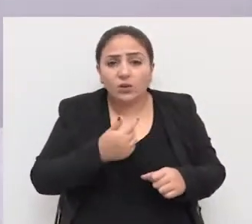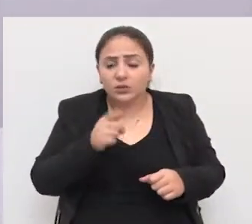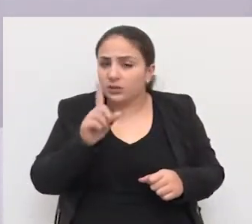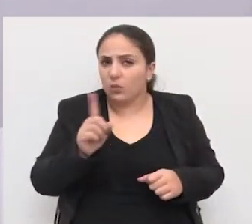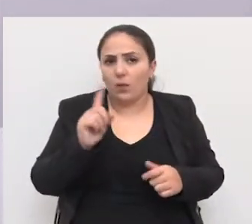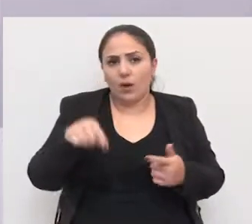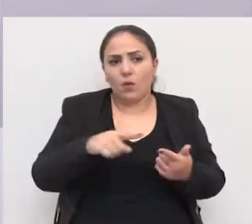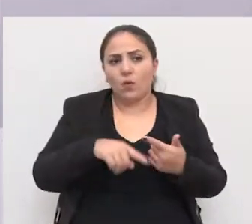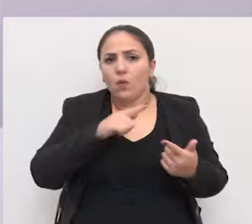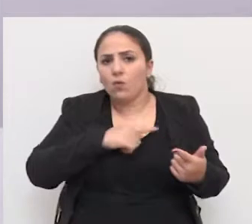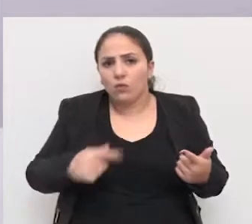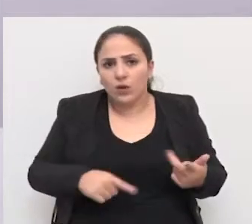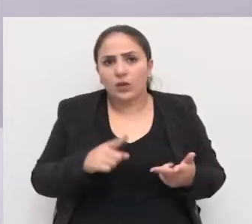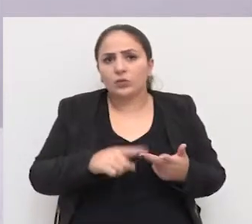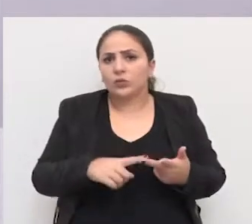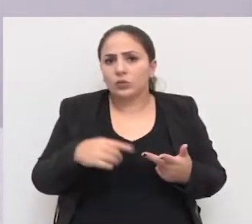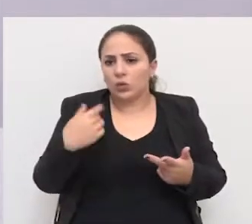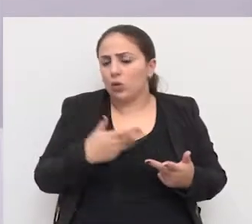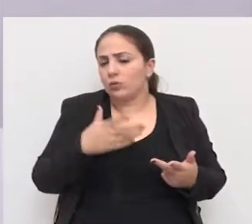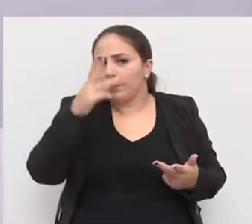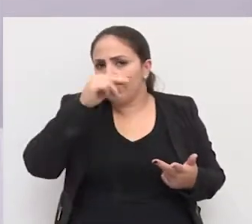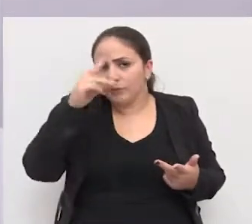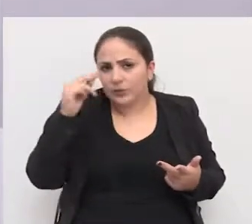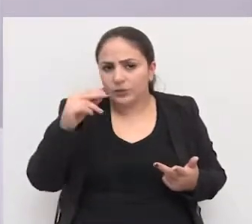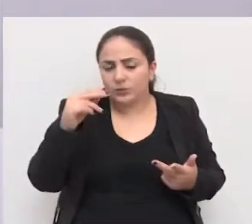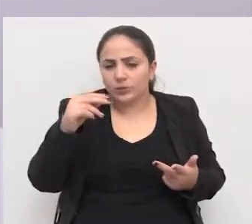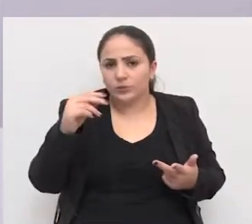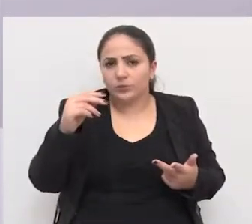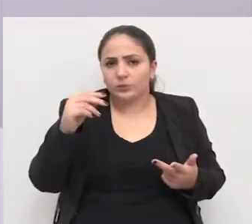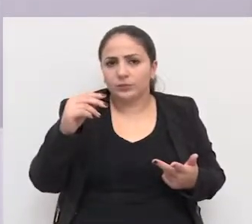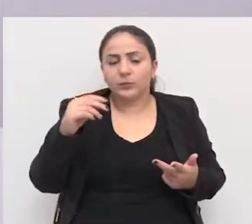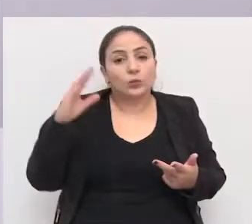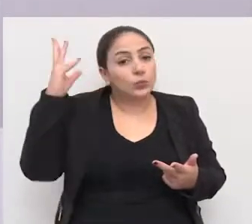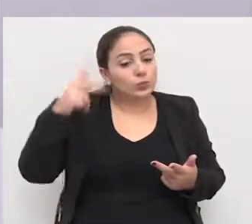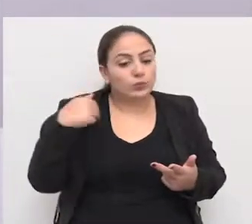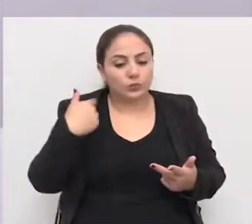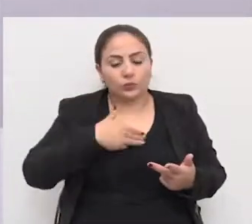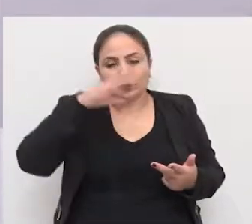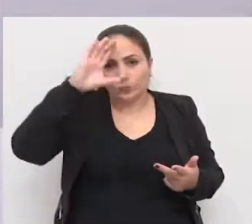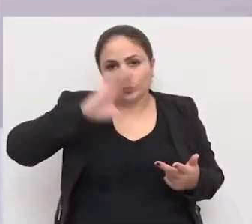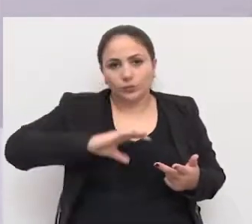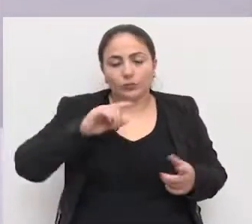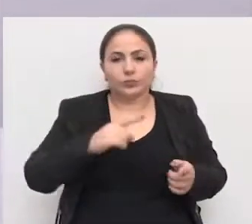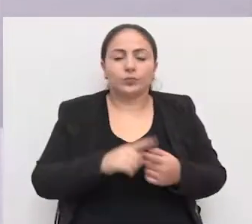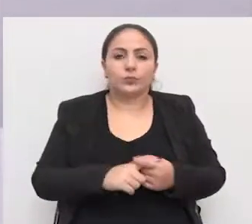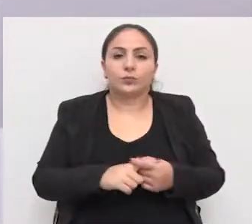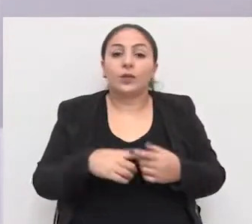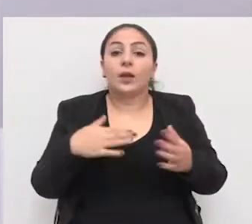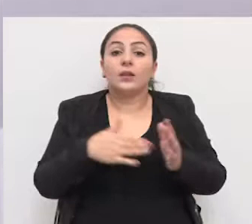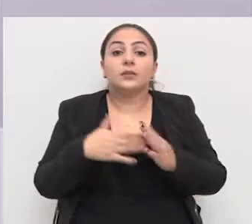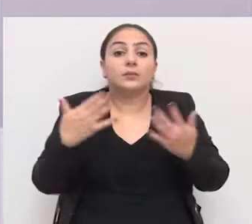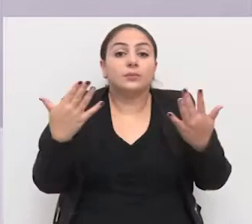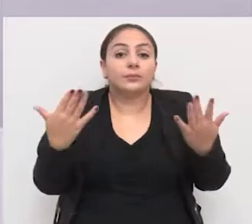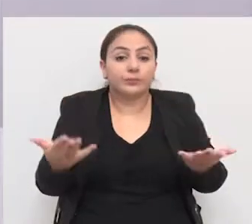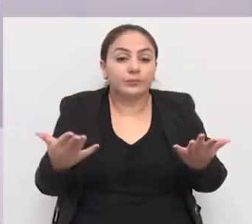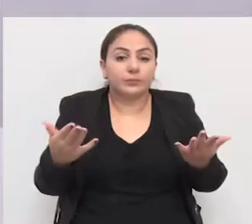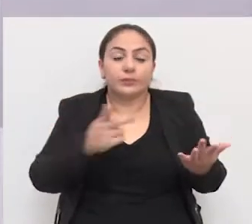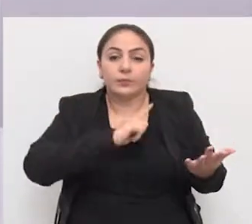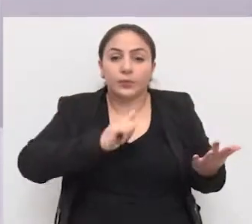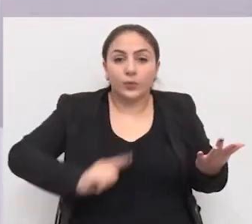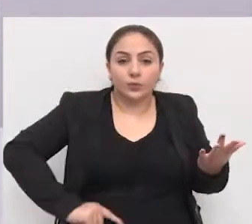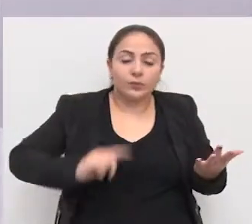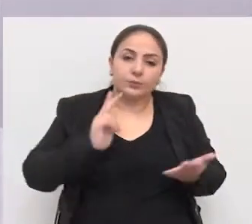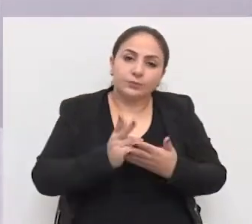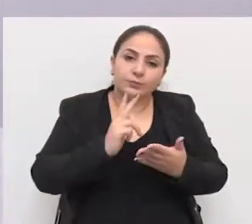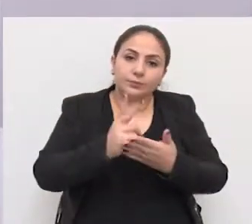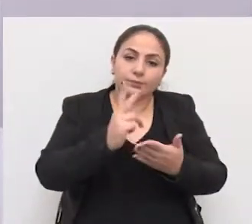o governador, não são os prefeitos, não são os vereadores. Somos nós, todos nós, cidadãos. Então, até que ponto